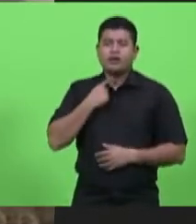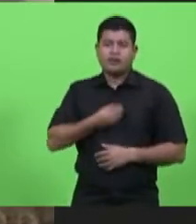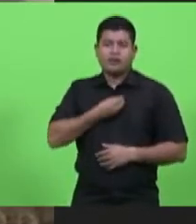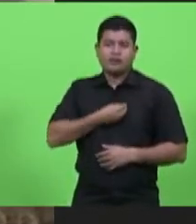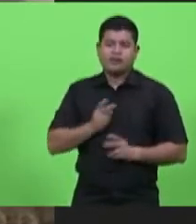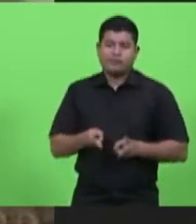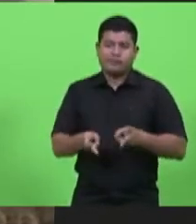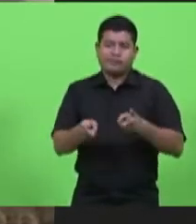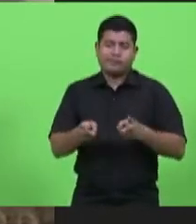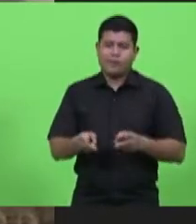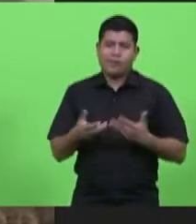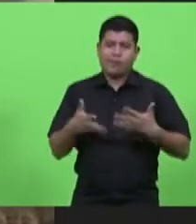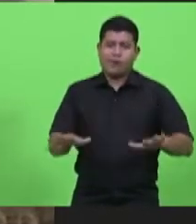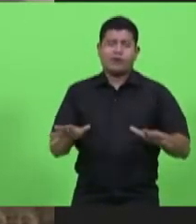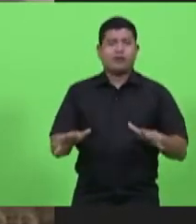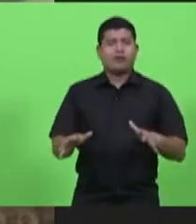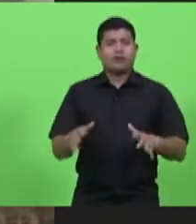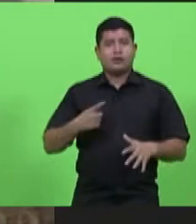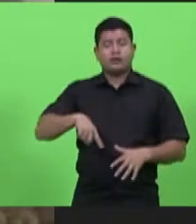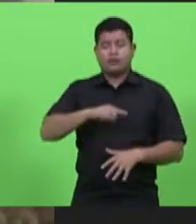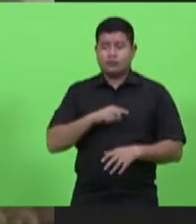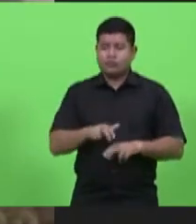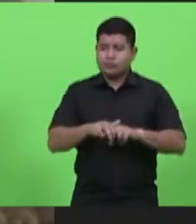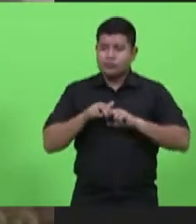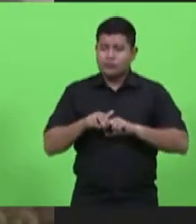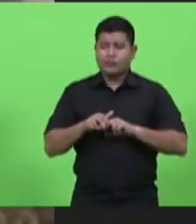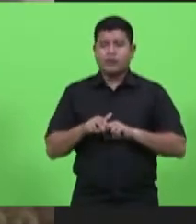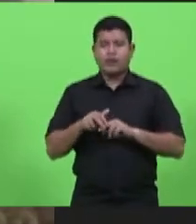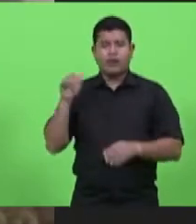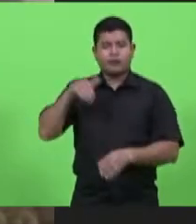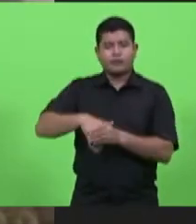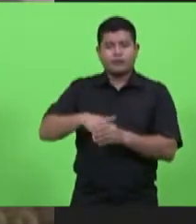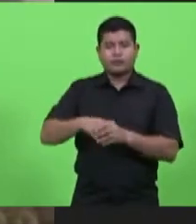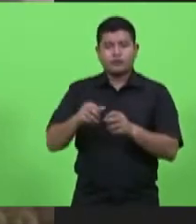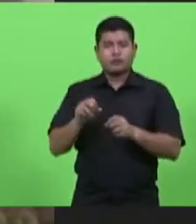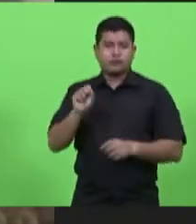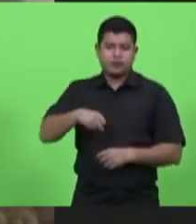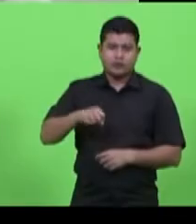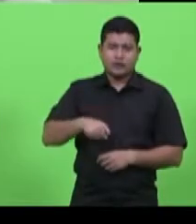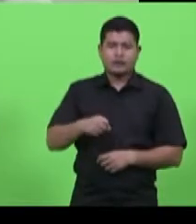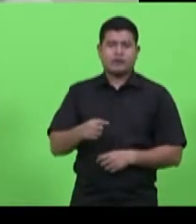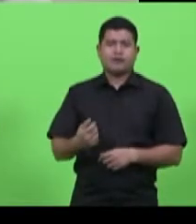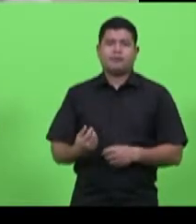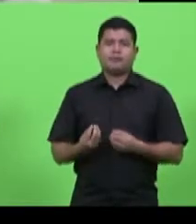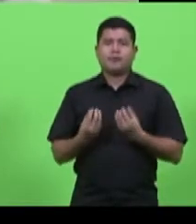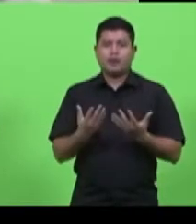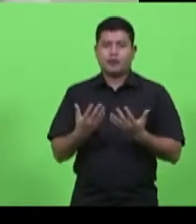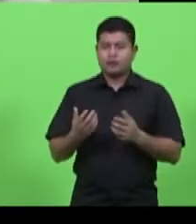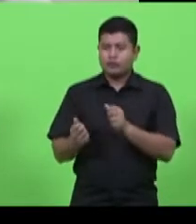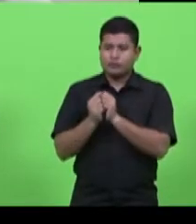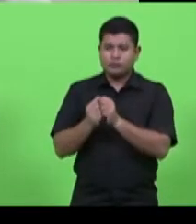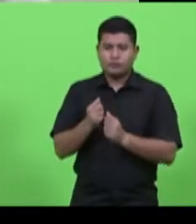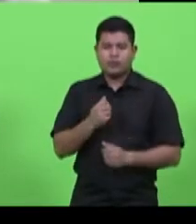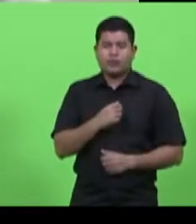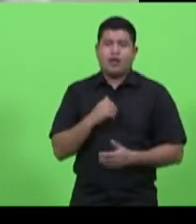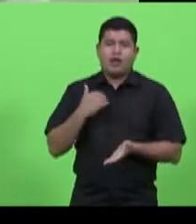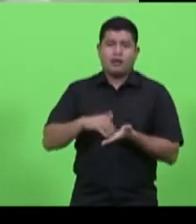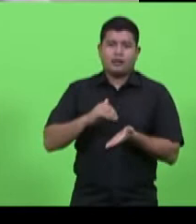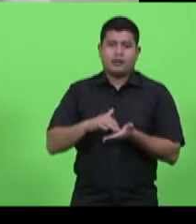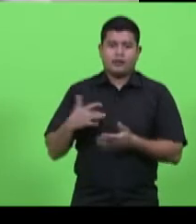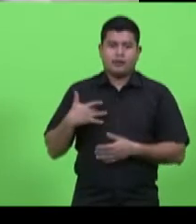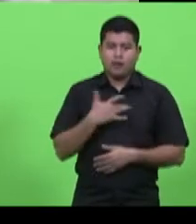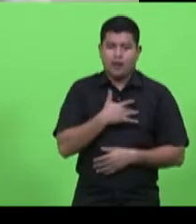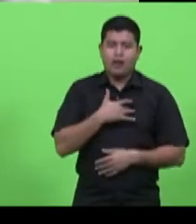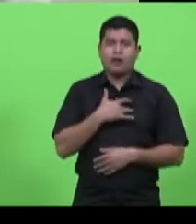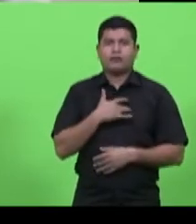voto favorável, e certamente poderemos construir, junto com a Secretaria de Saúde, um protocolo mínimo para que os templos possam ter as